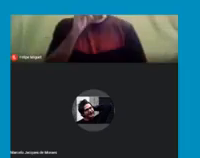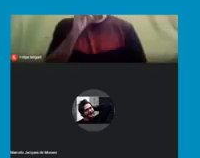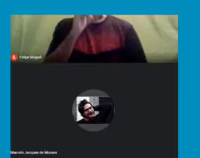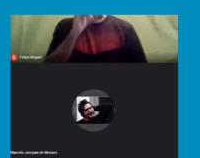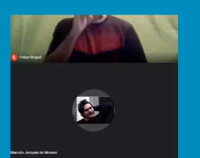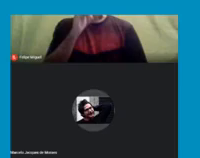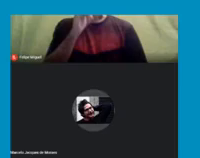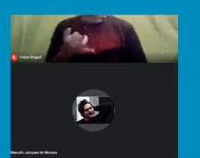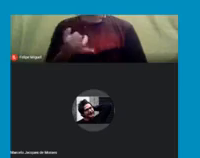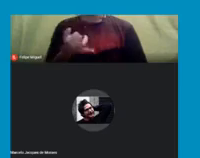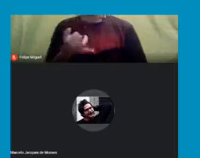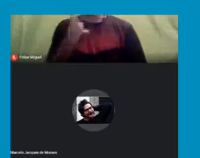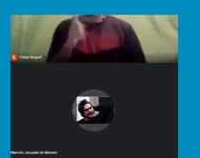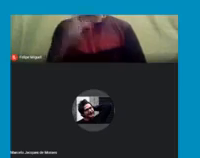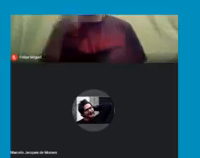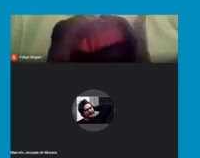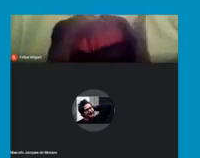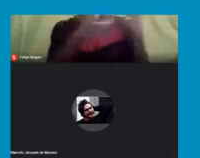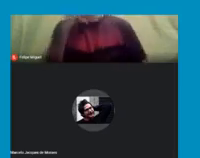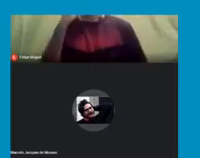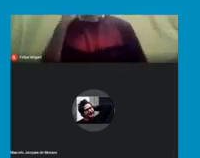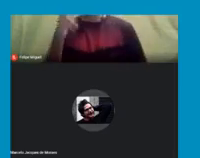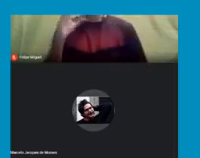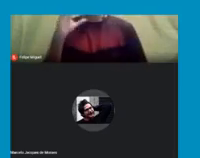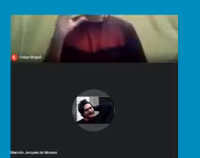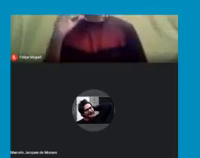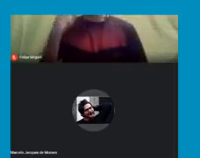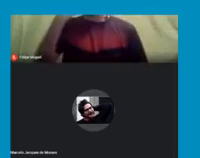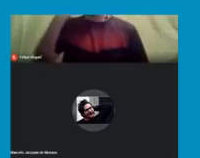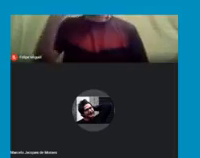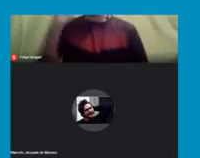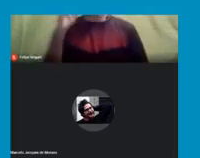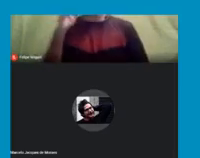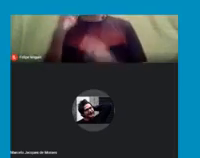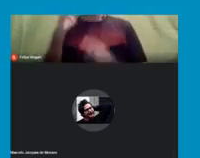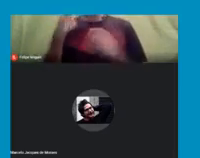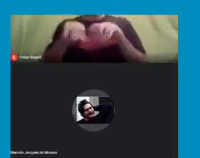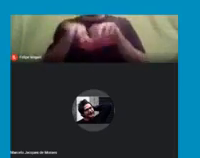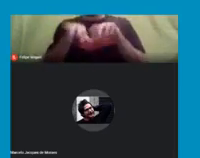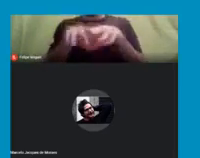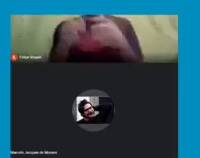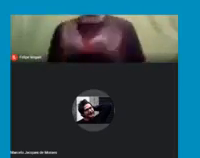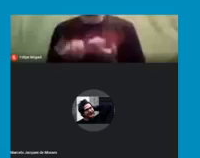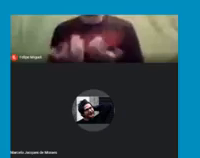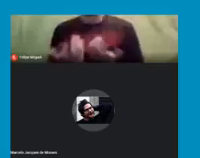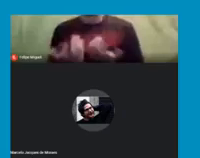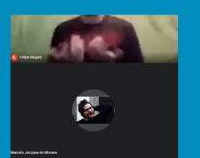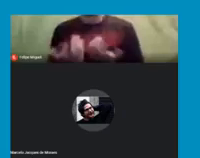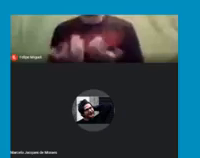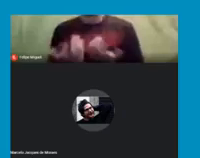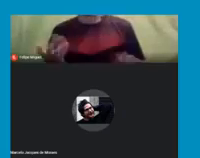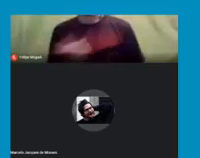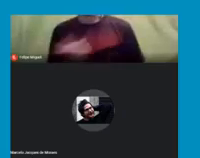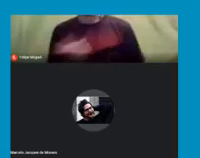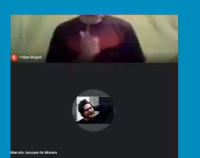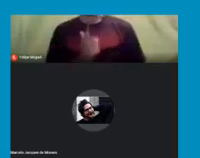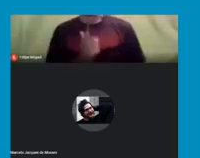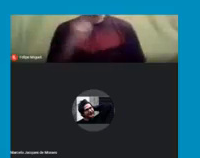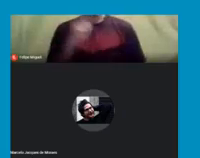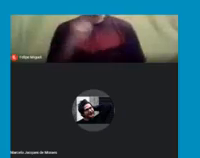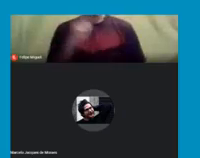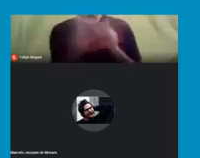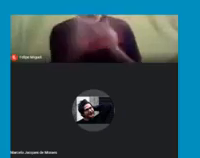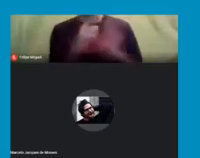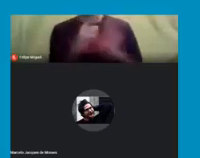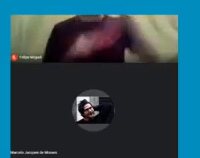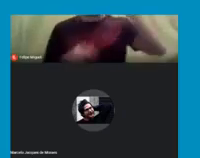Mato sempre existiu. É um Capitão do Mato. Sempre existiu. Né? Um sujeito que é contra os negros, que é contra a raça